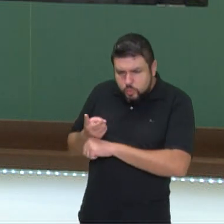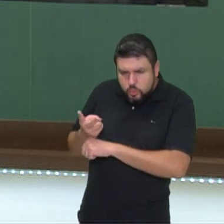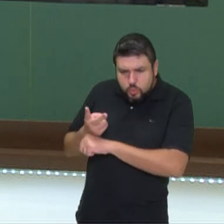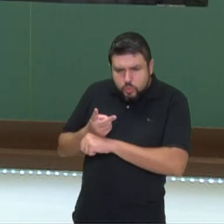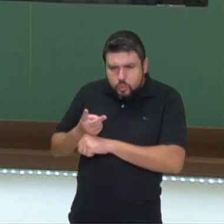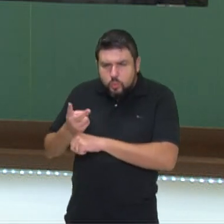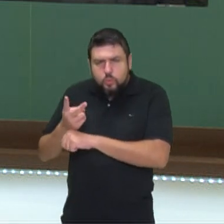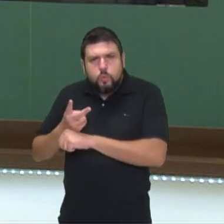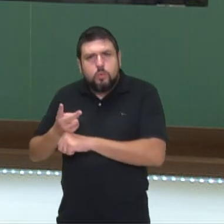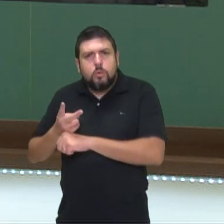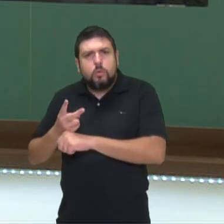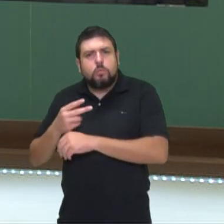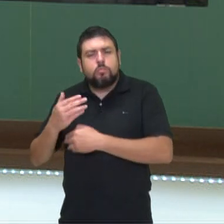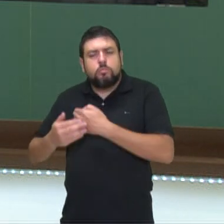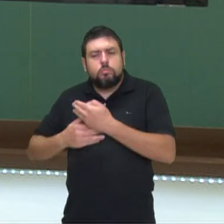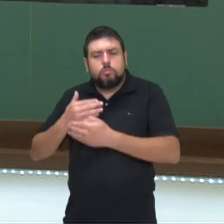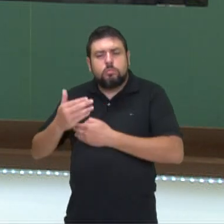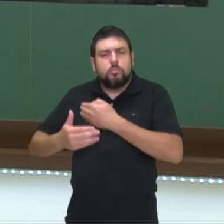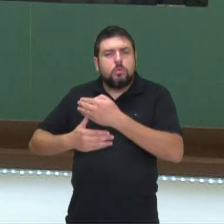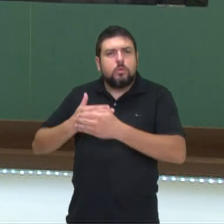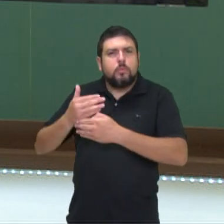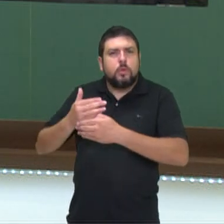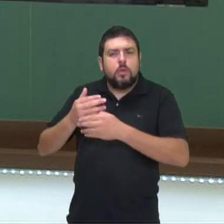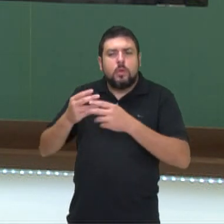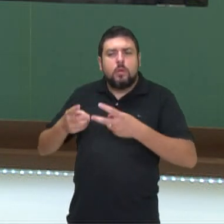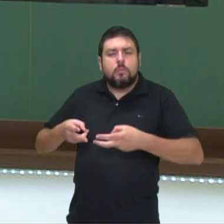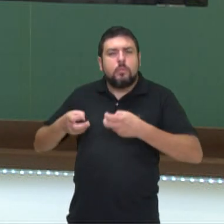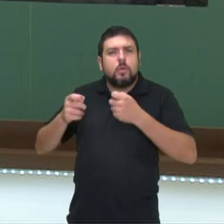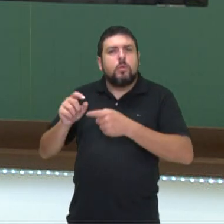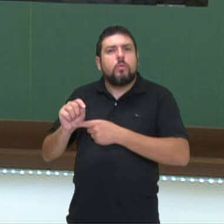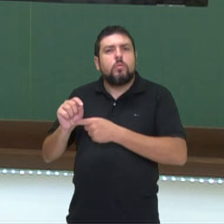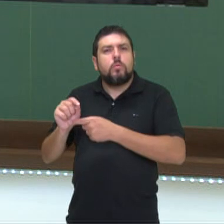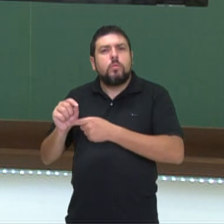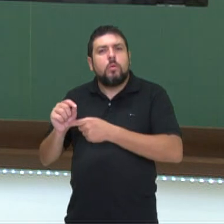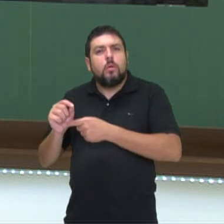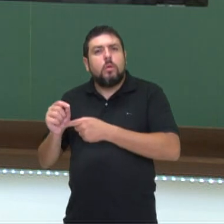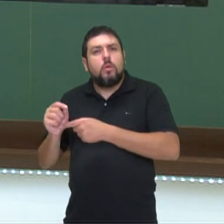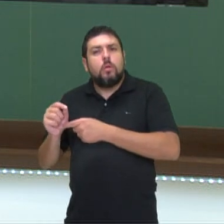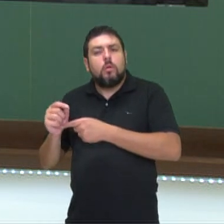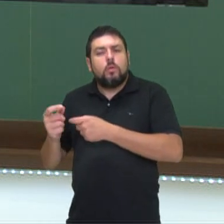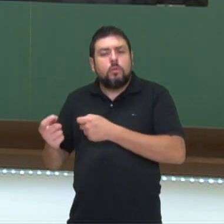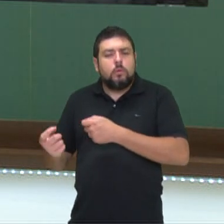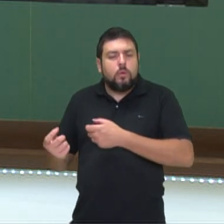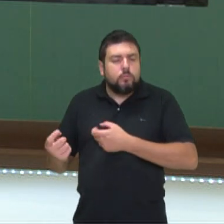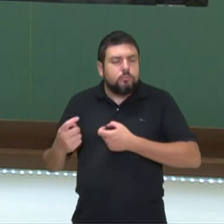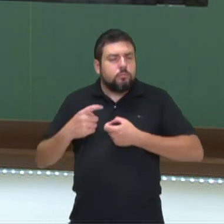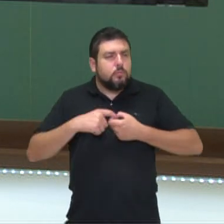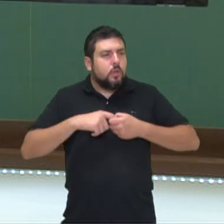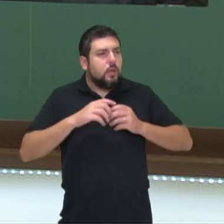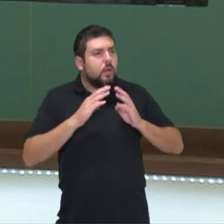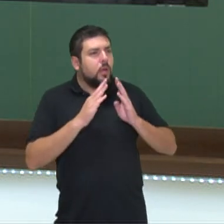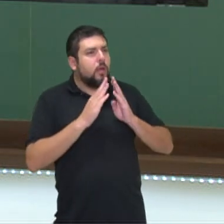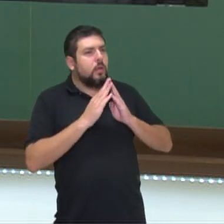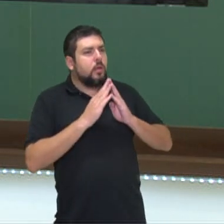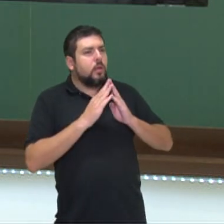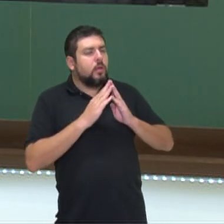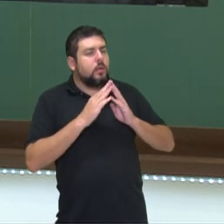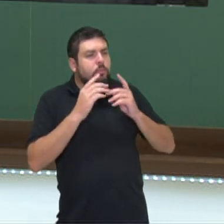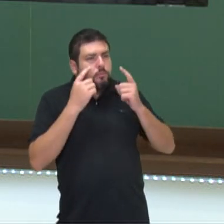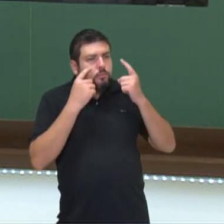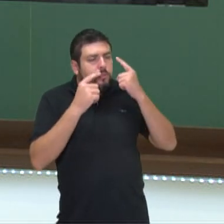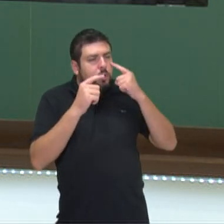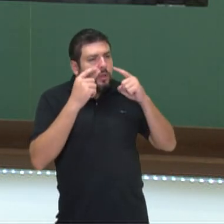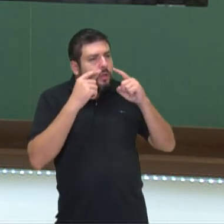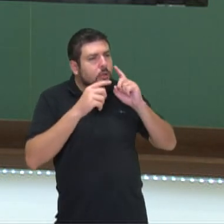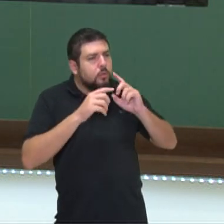esses personagens ou essas pessoas acabam encontrando no próprio lugar onde estavam o que buscavam, E sobre